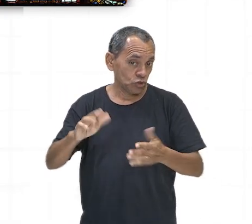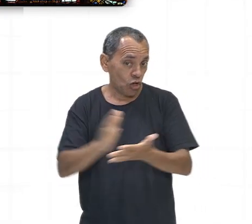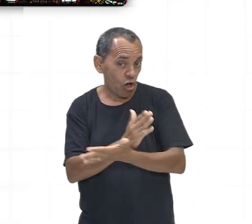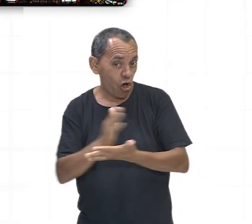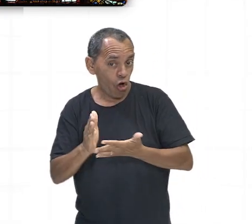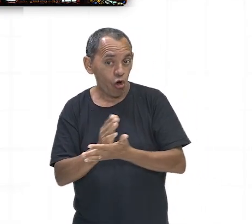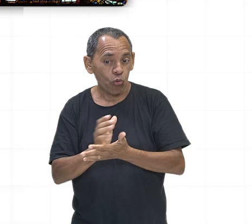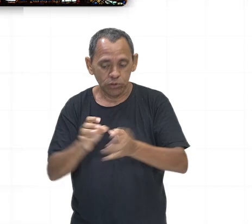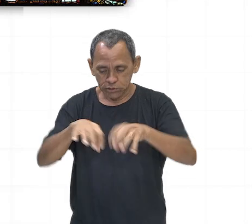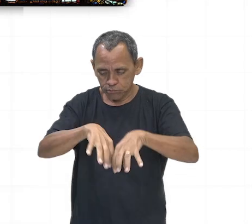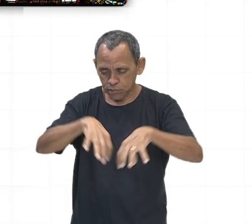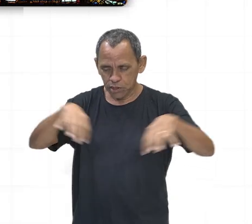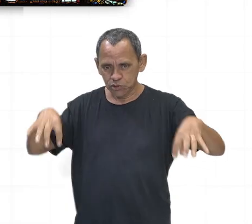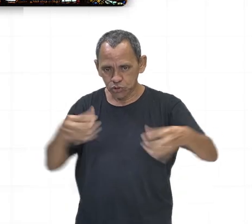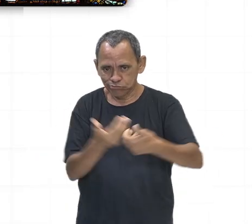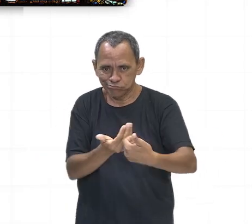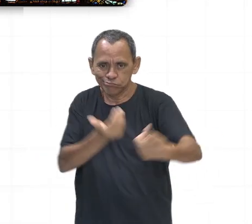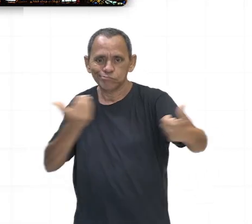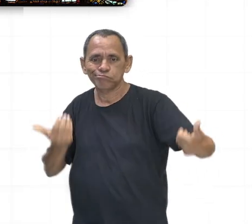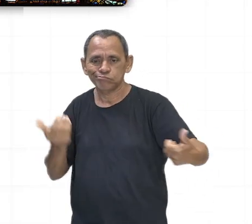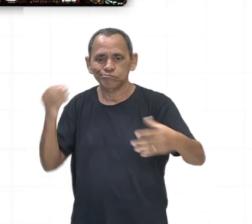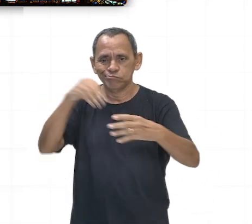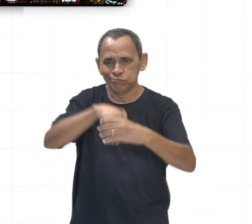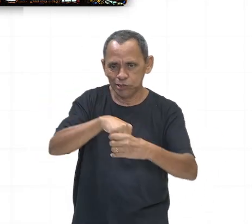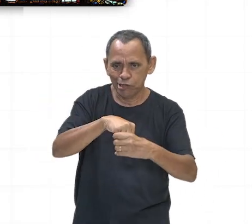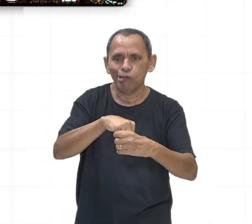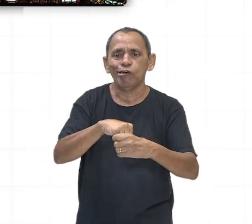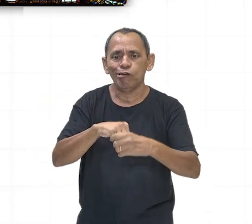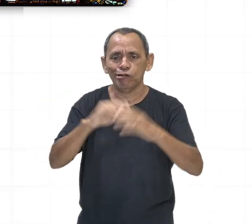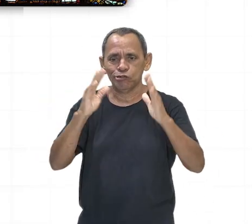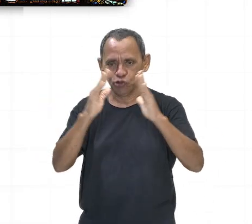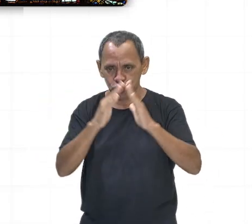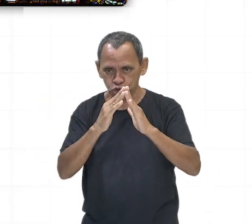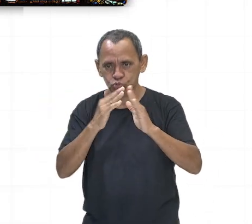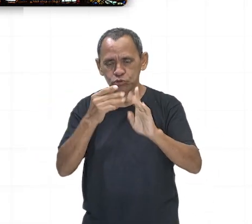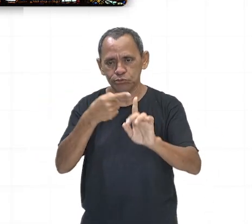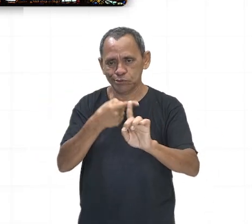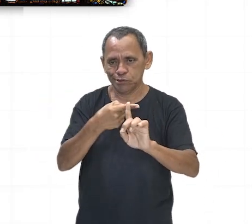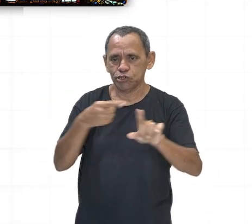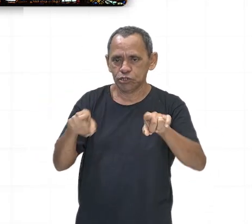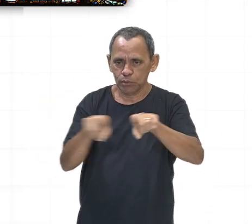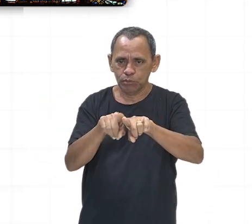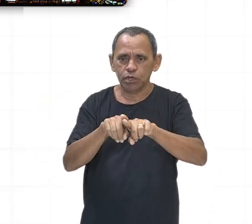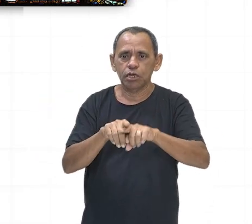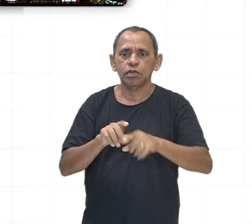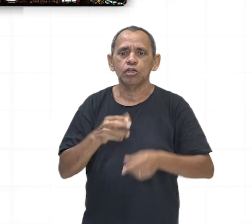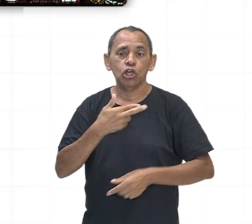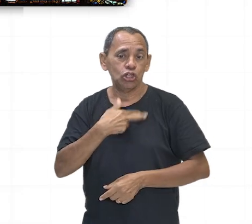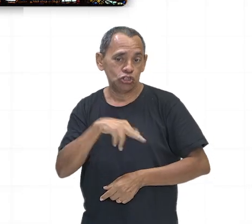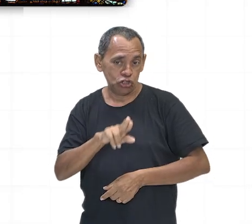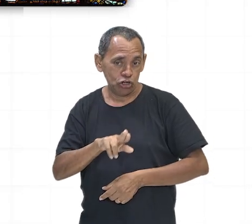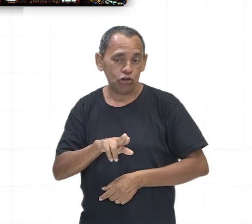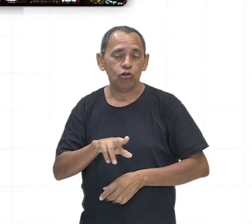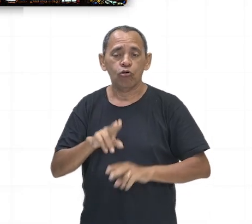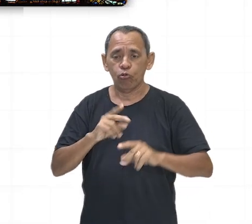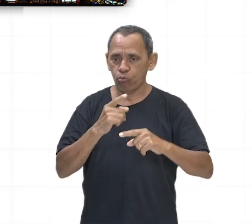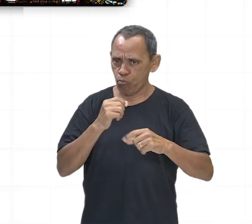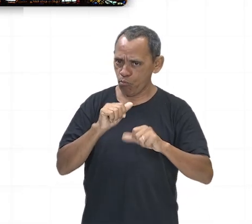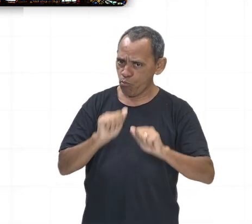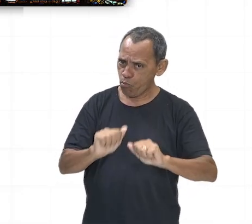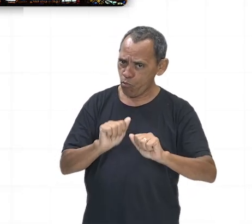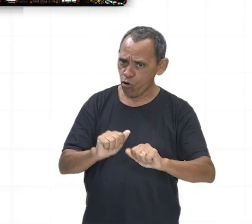algumas divisões dentro de uma mesma religião e também pode ser considerada a causa de